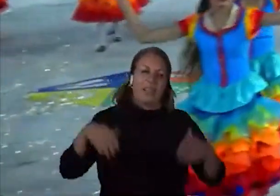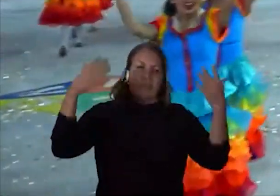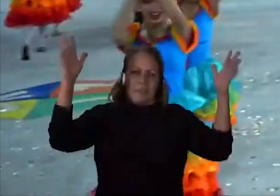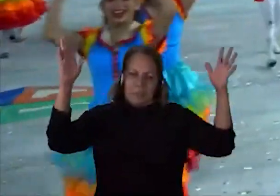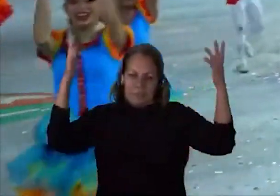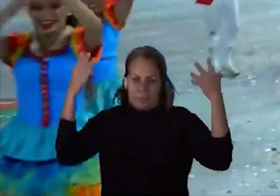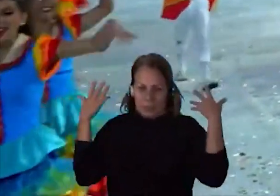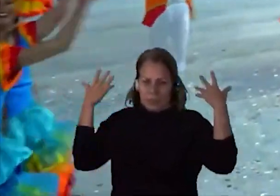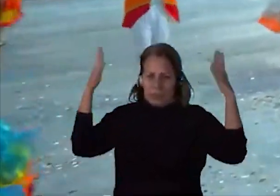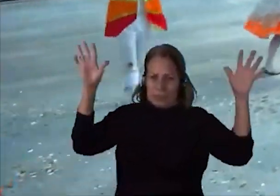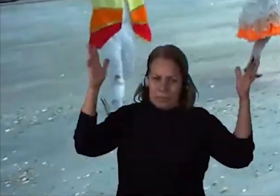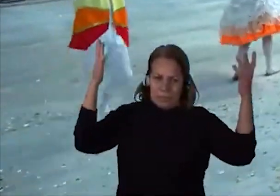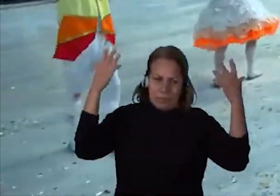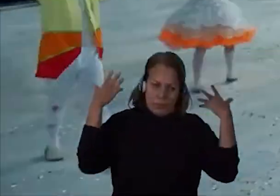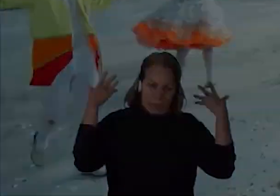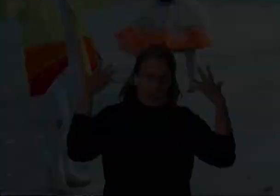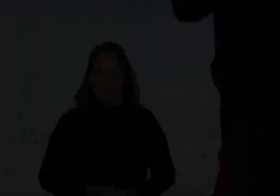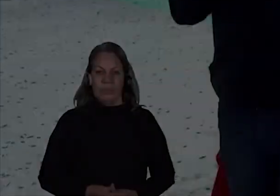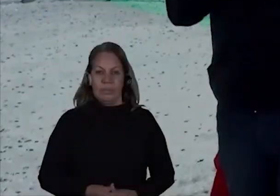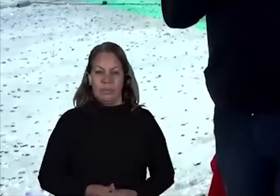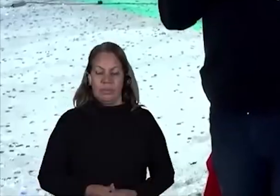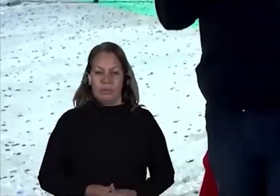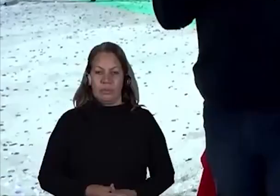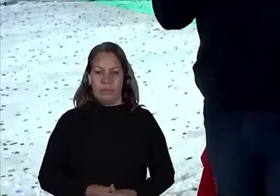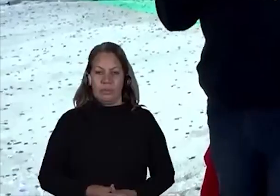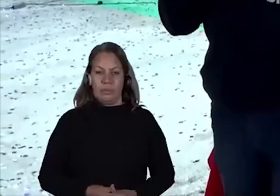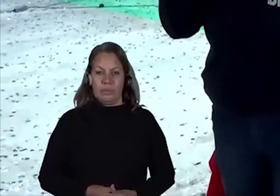Acesso 2022.